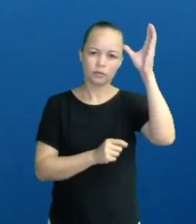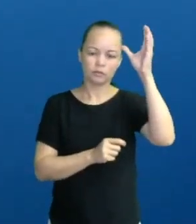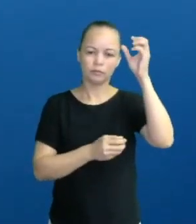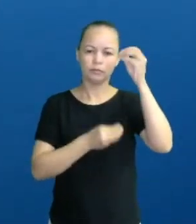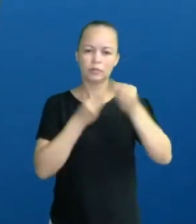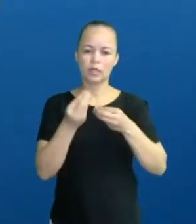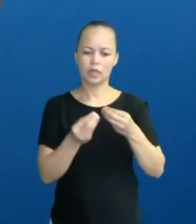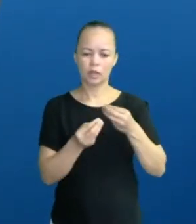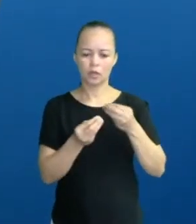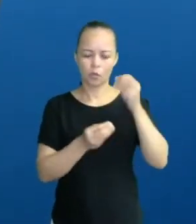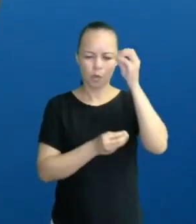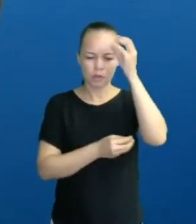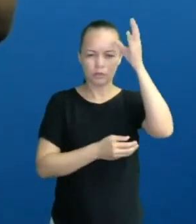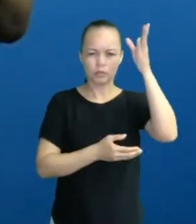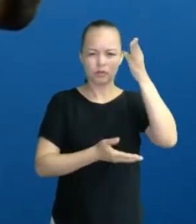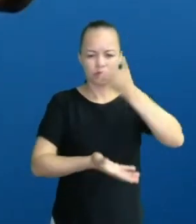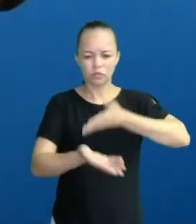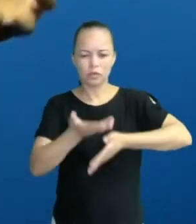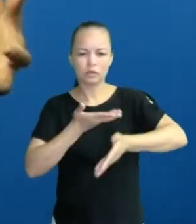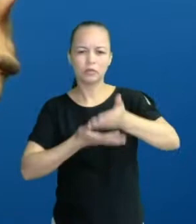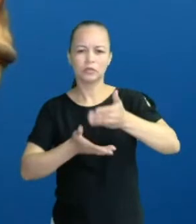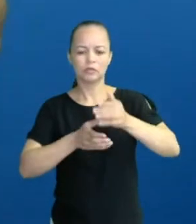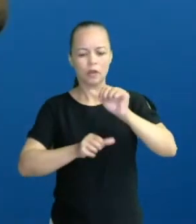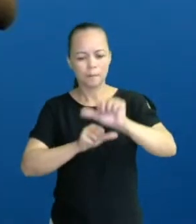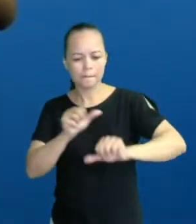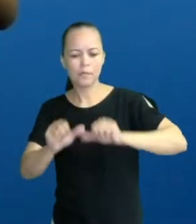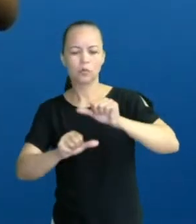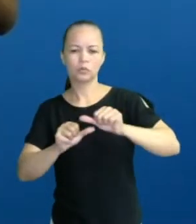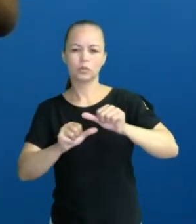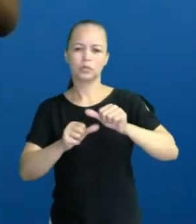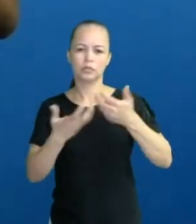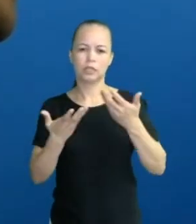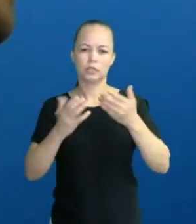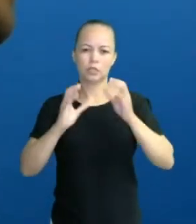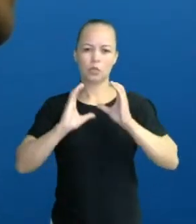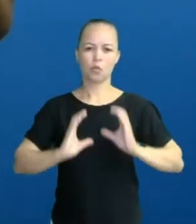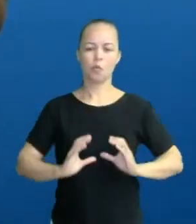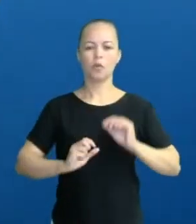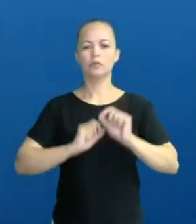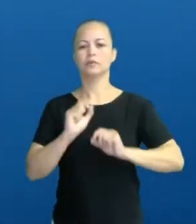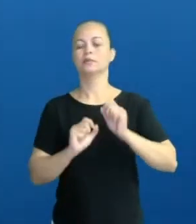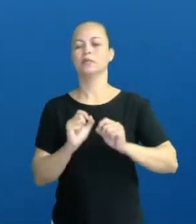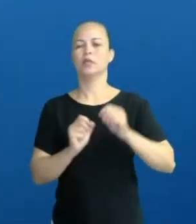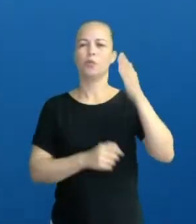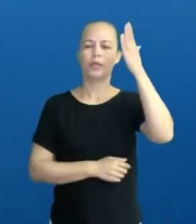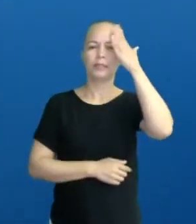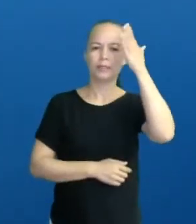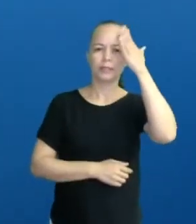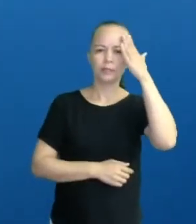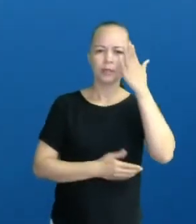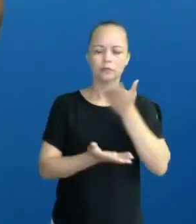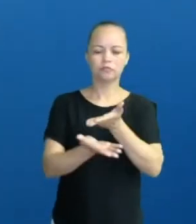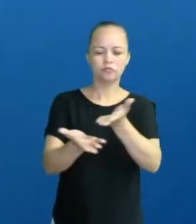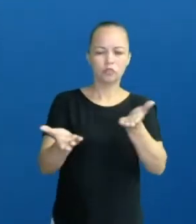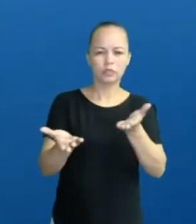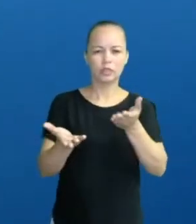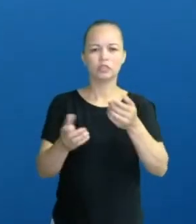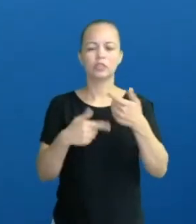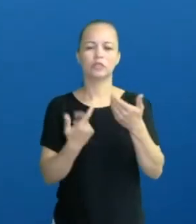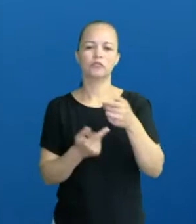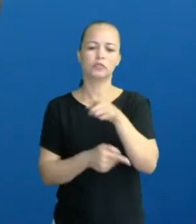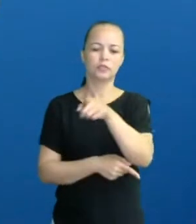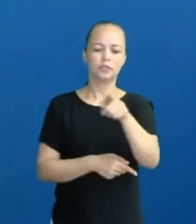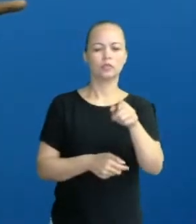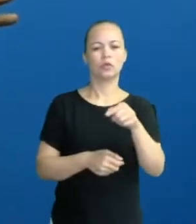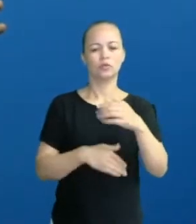conhecimento ele vai justamente gerar em você o que a gente chama de mudança de comportamento, porque vai gerar em você um entendimento que vai fazer com que você se torne uma pessoa